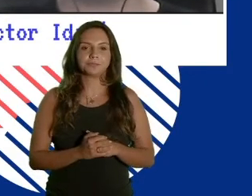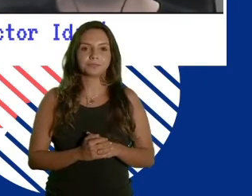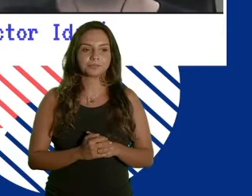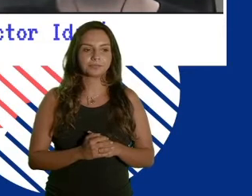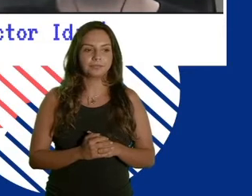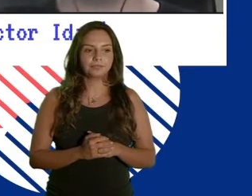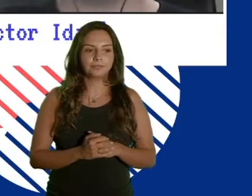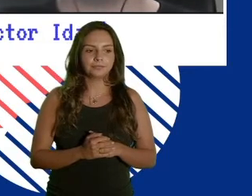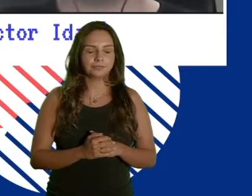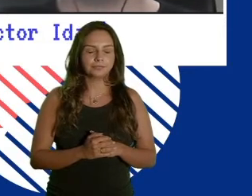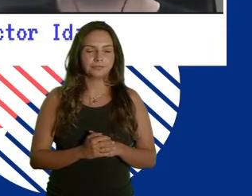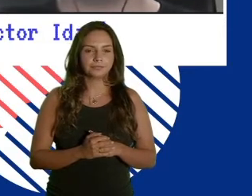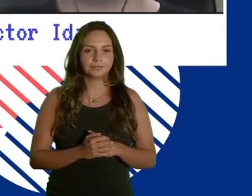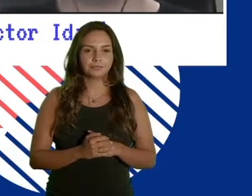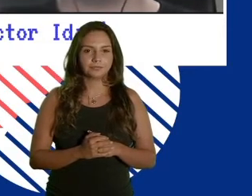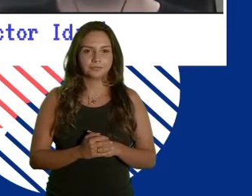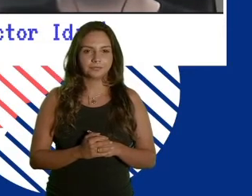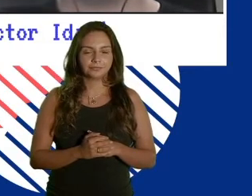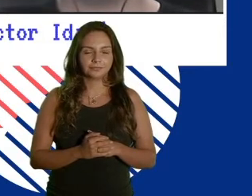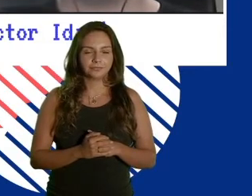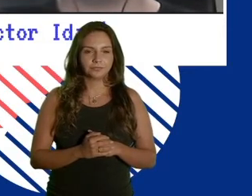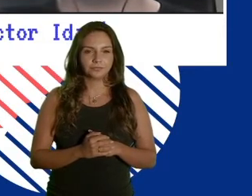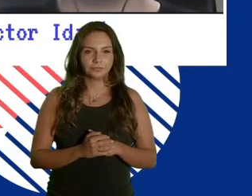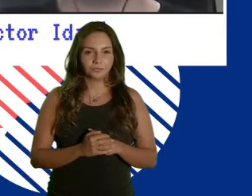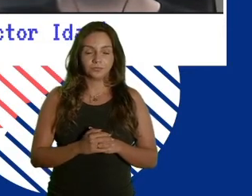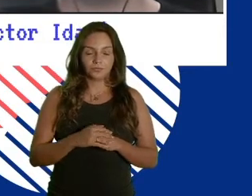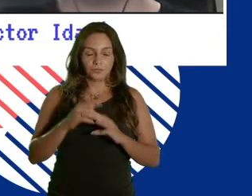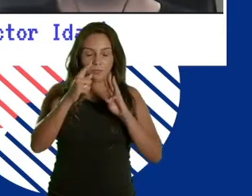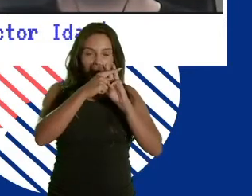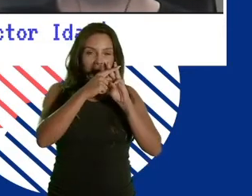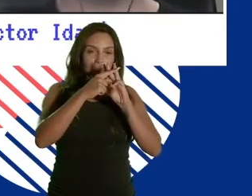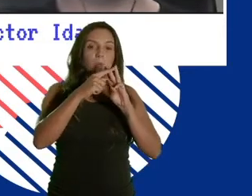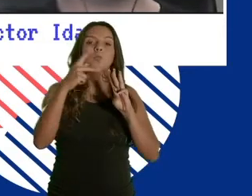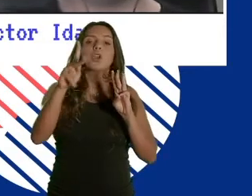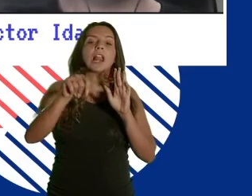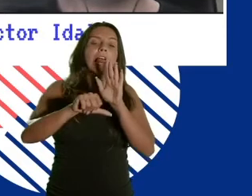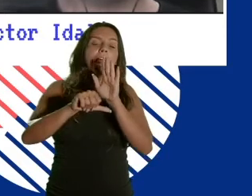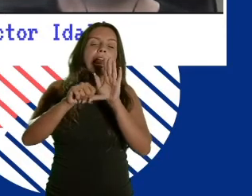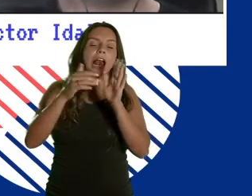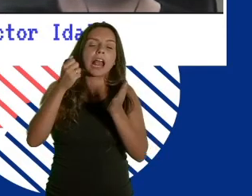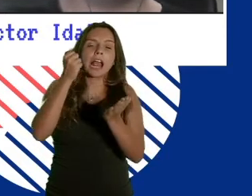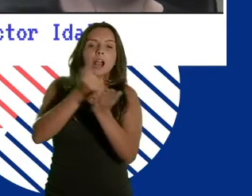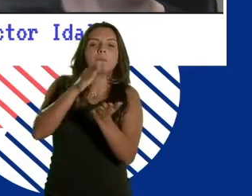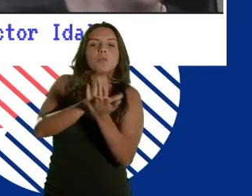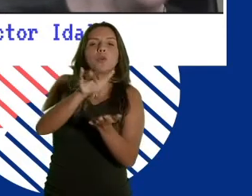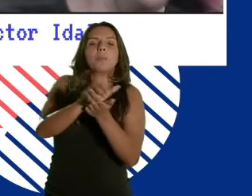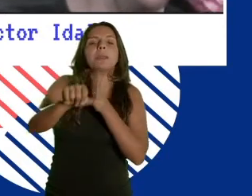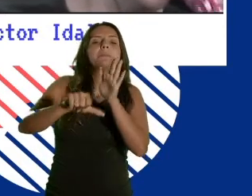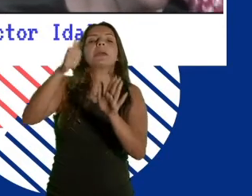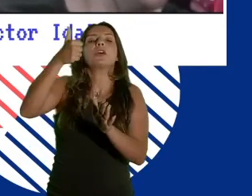favor, quando que a senhora foi publicar o seu primeiro livro? A senhora lembra a data? Quando que foi?